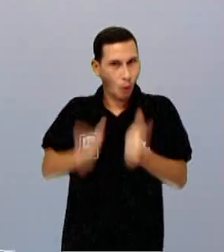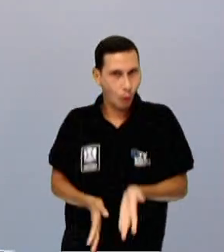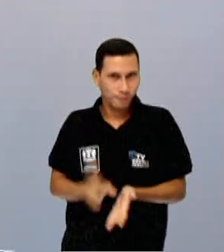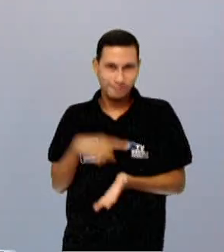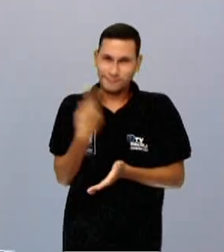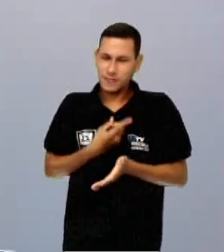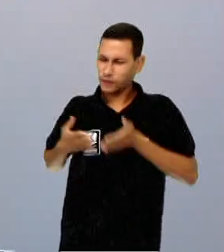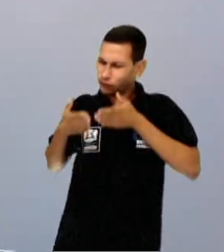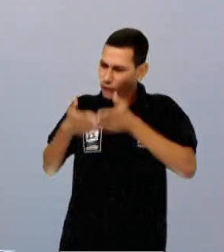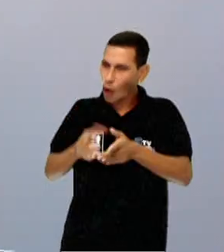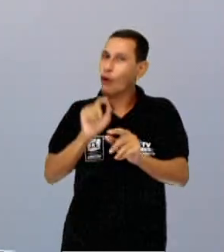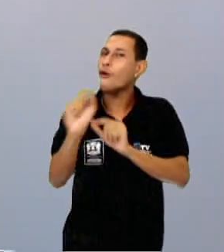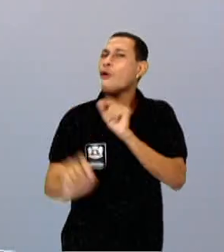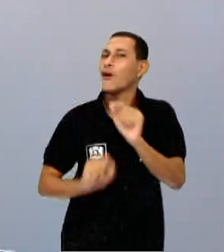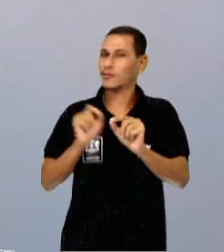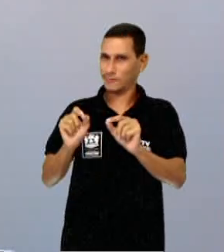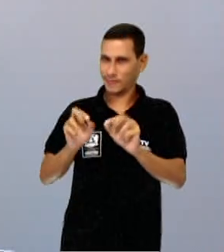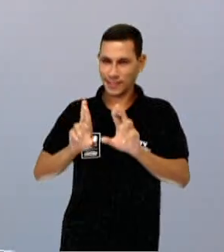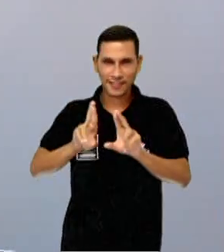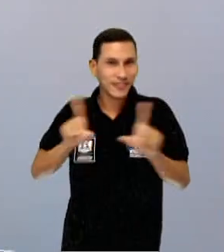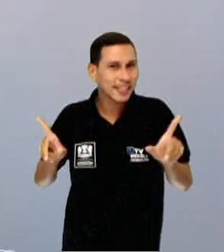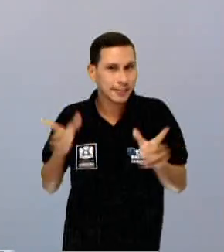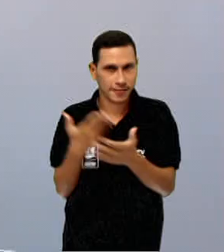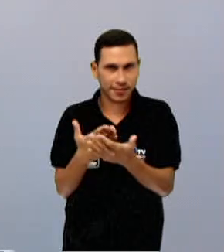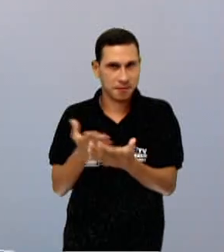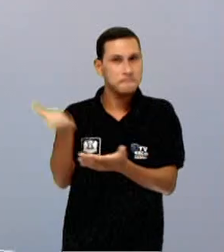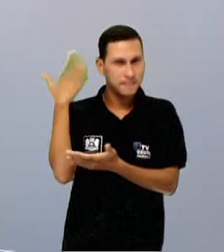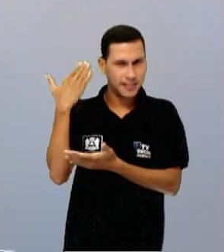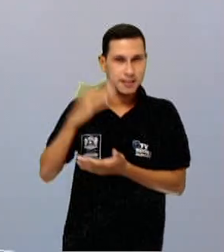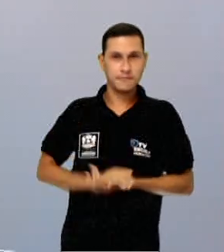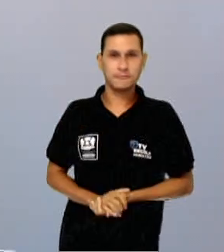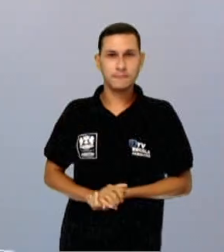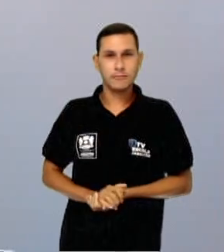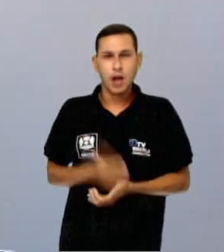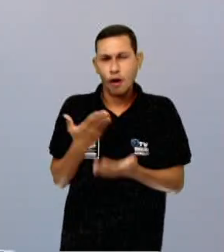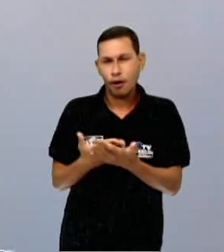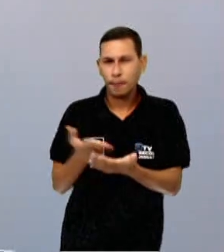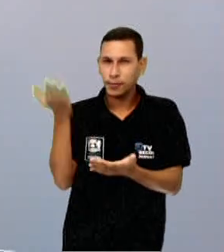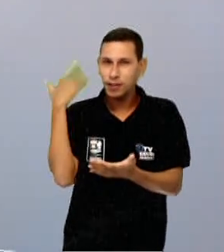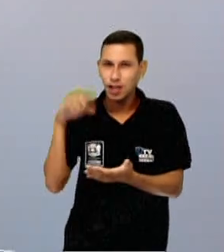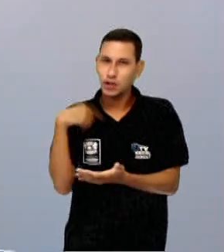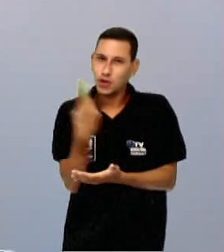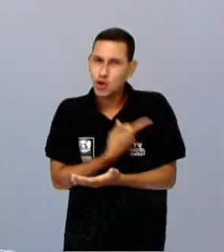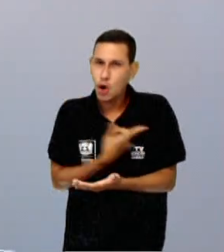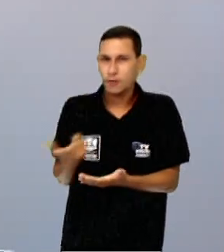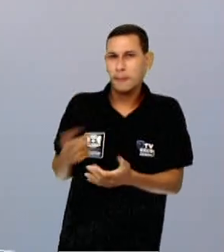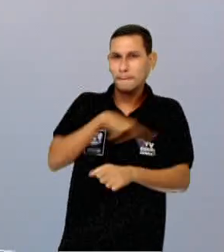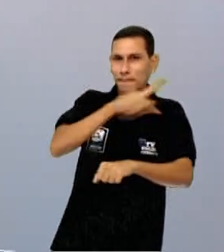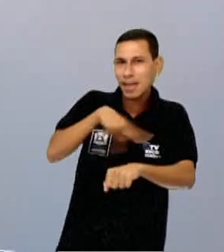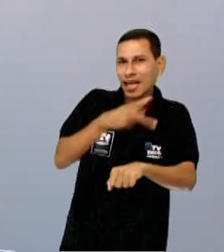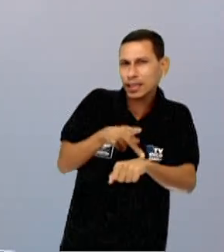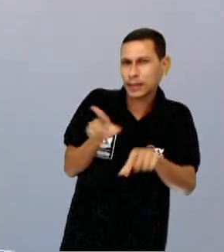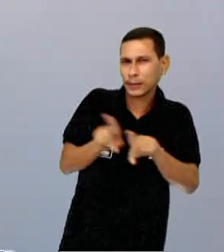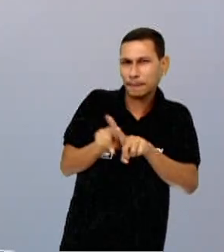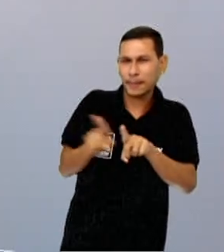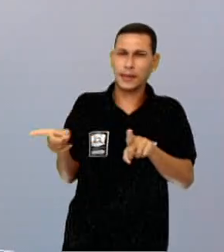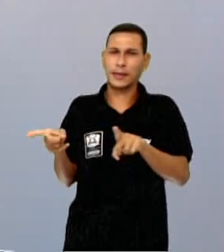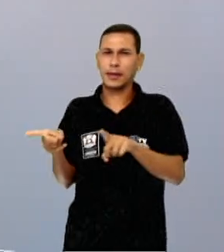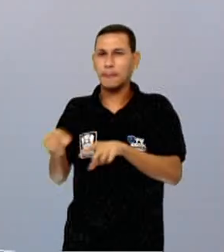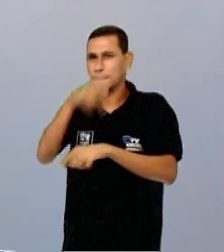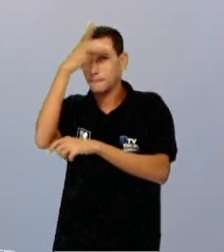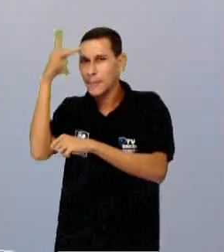o nosso foco é muito diferente da aula passada na aula passada nós vimos sobre countries and nationalities